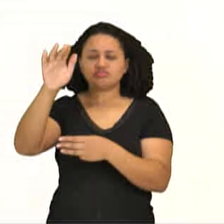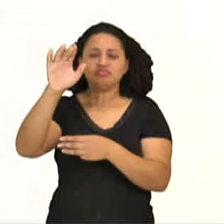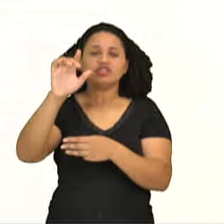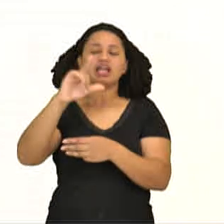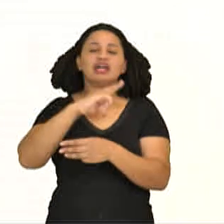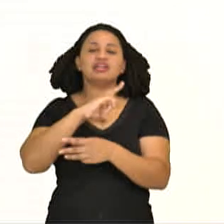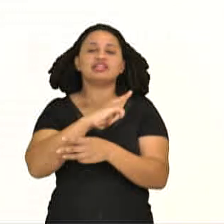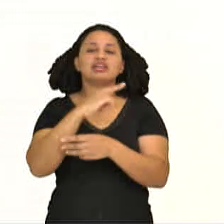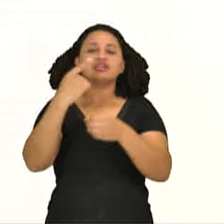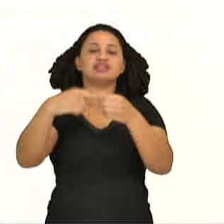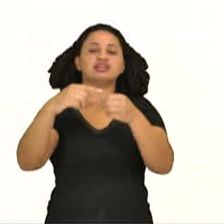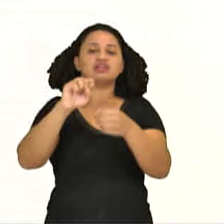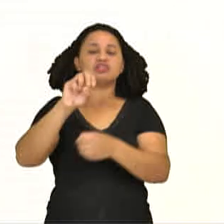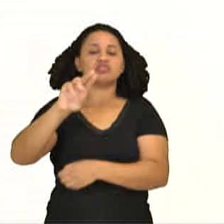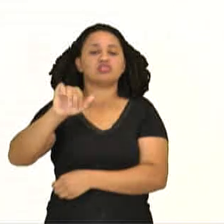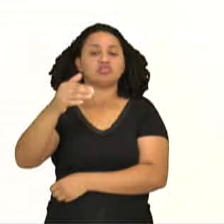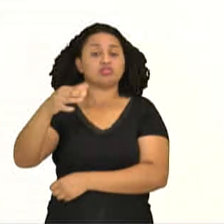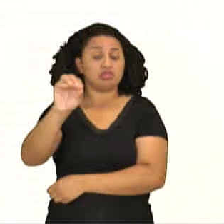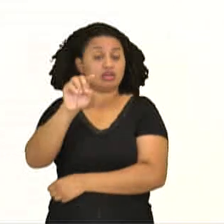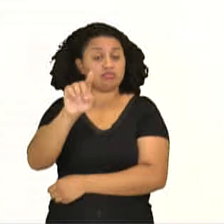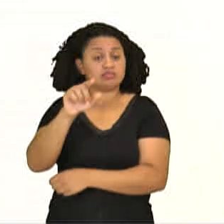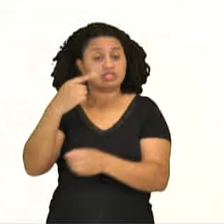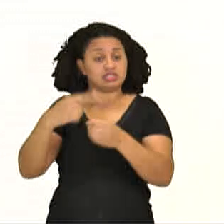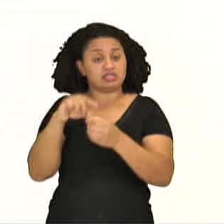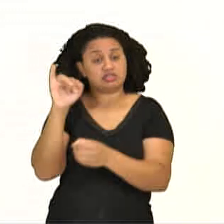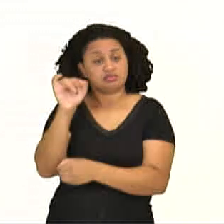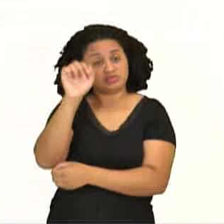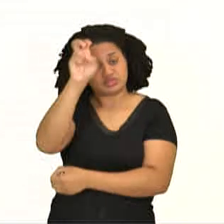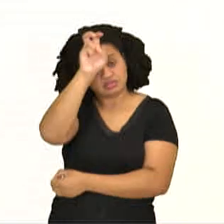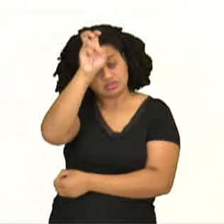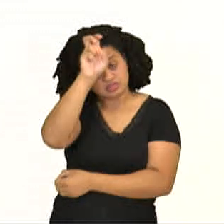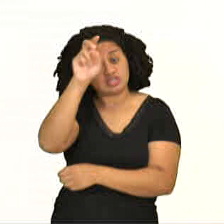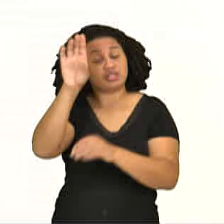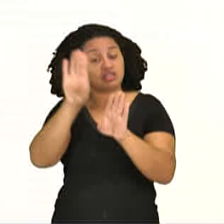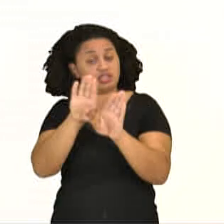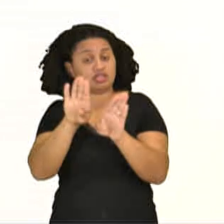muito importante do Egito, que também foi dominada pelo reino Cuxi.